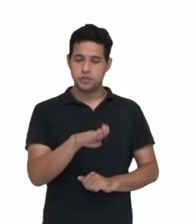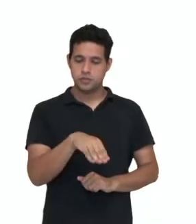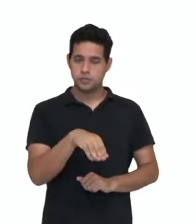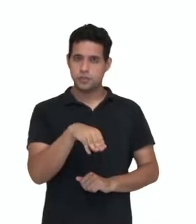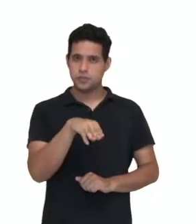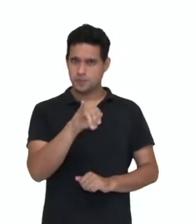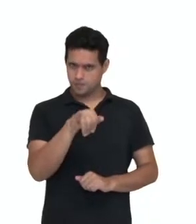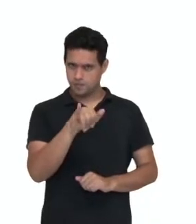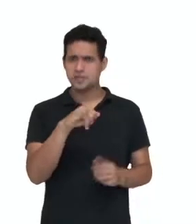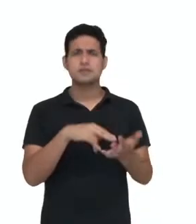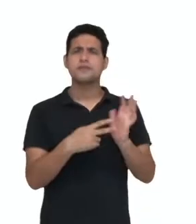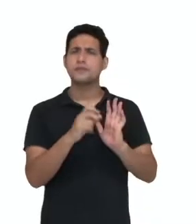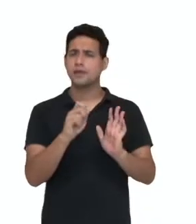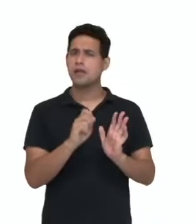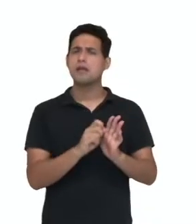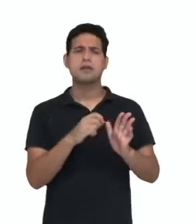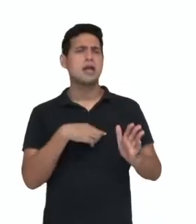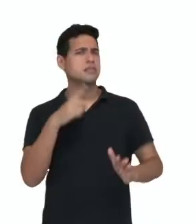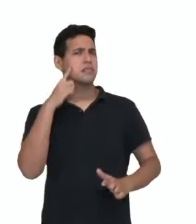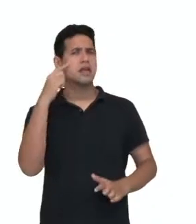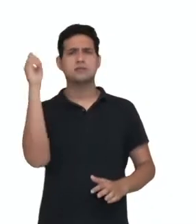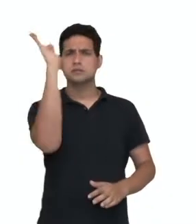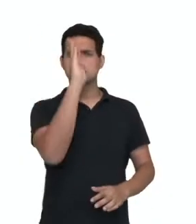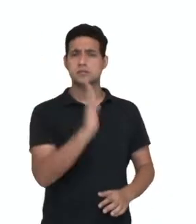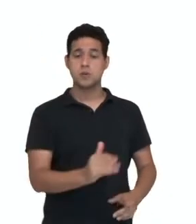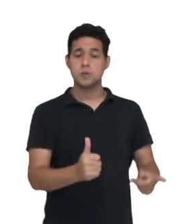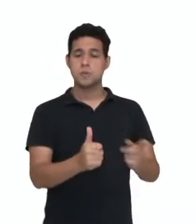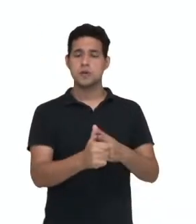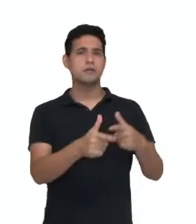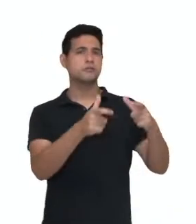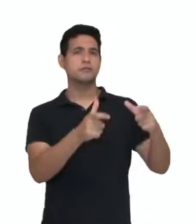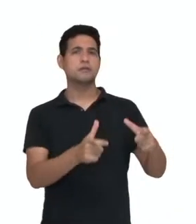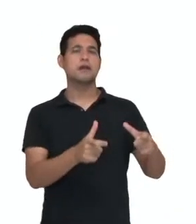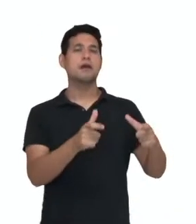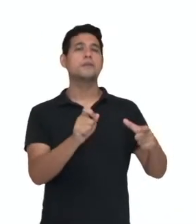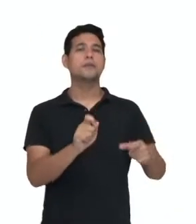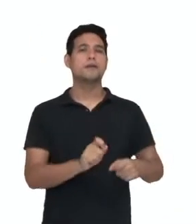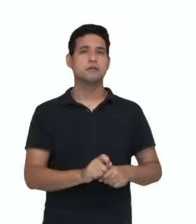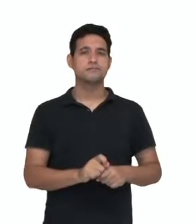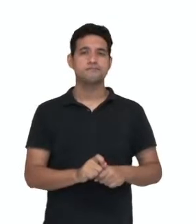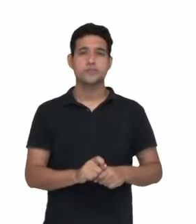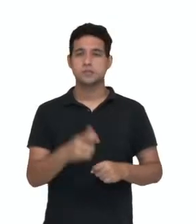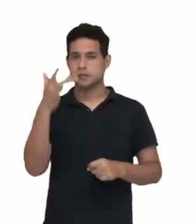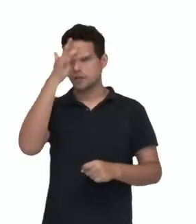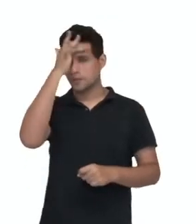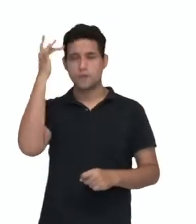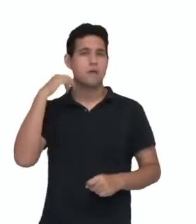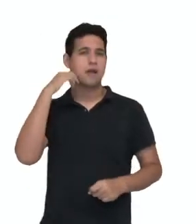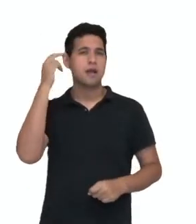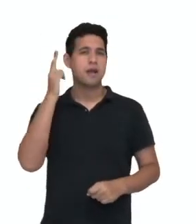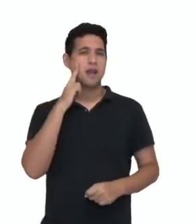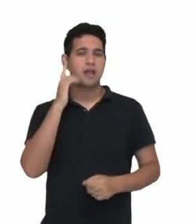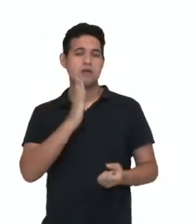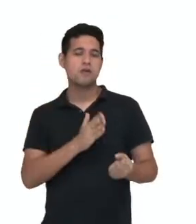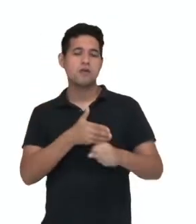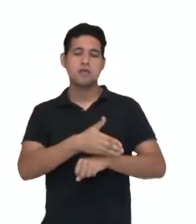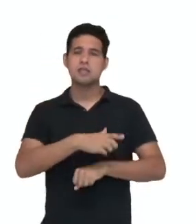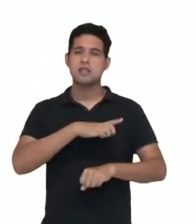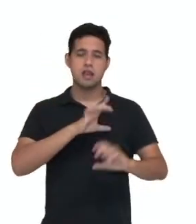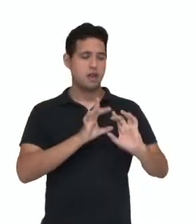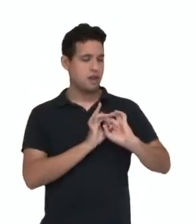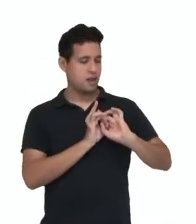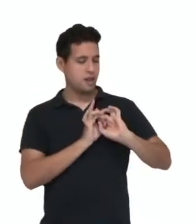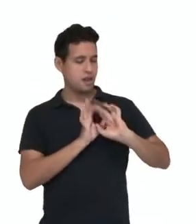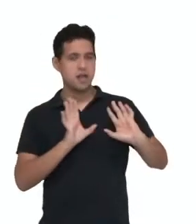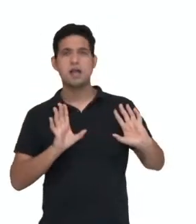la posición del Brasil como el primer lugar donde los negros consiguieron la libertad